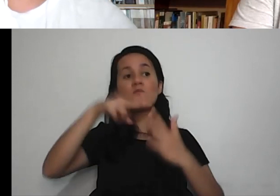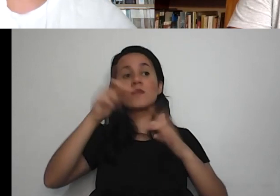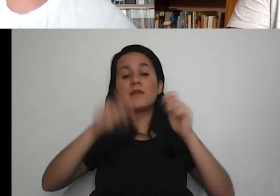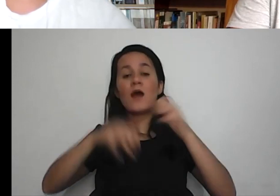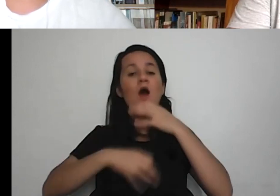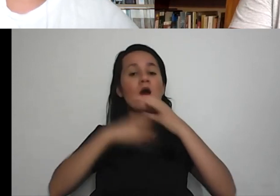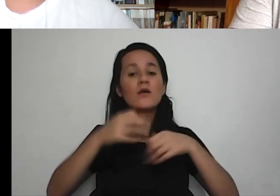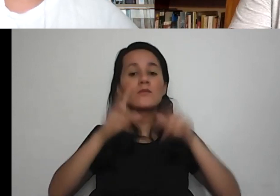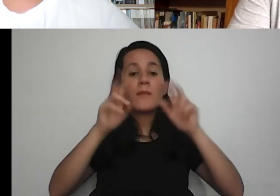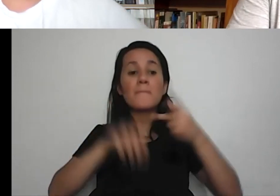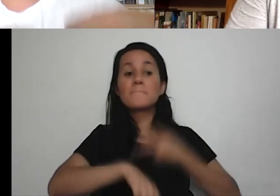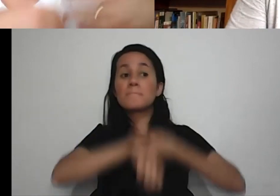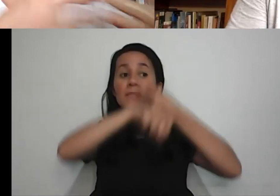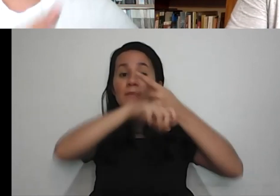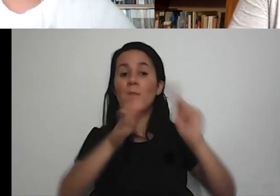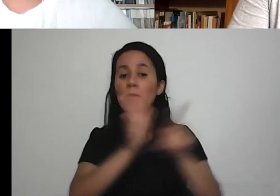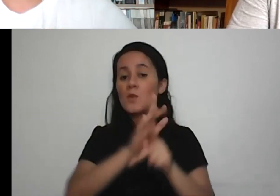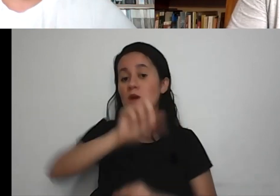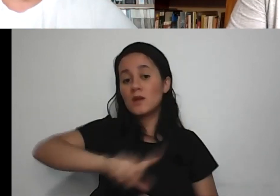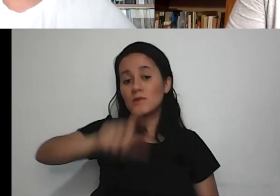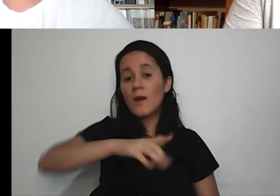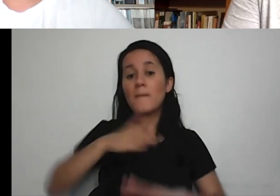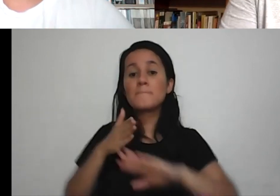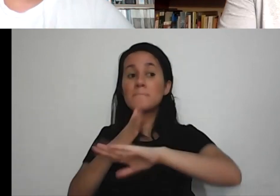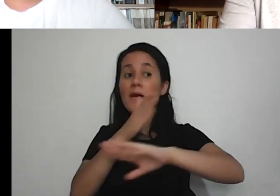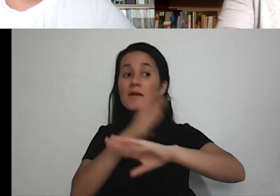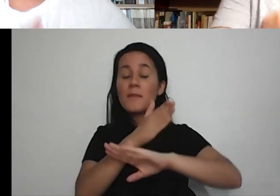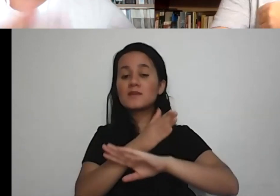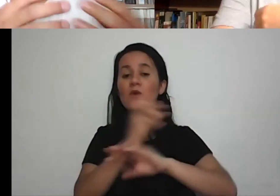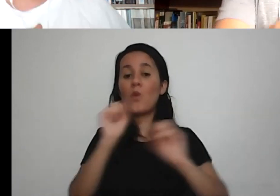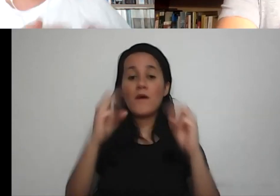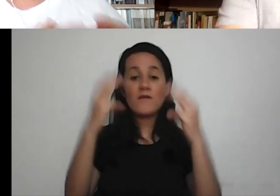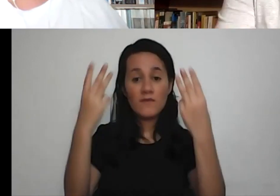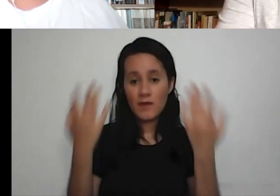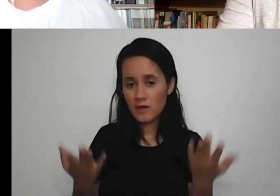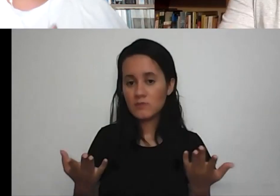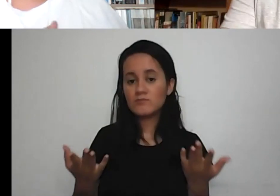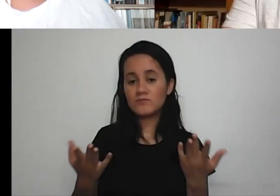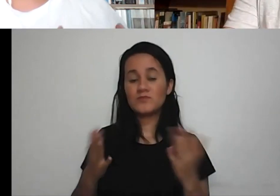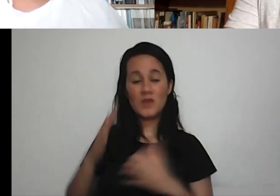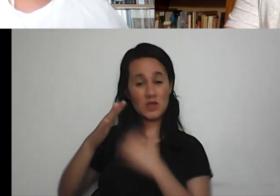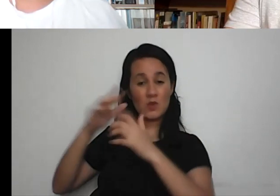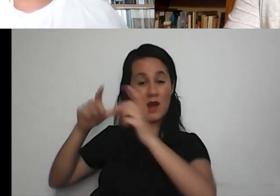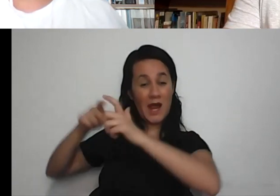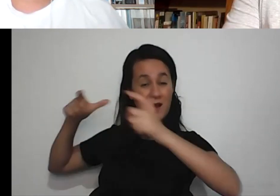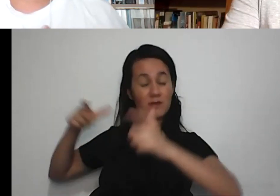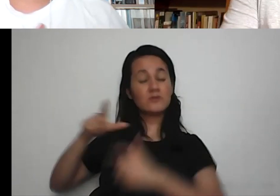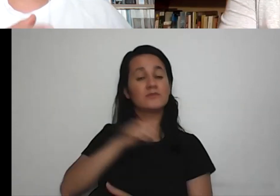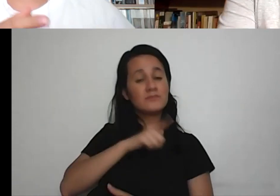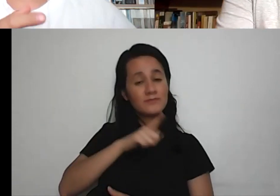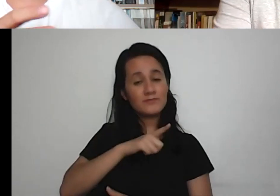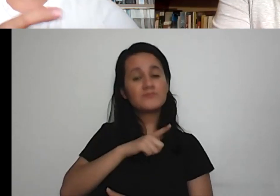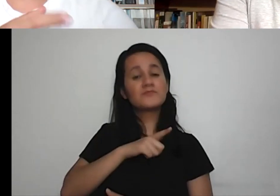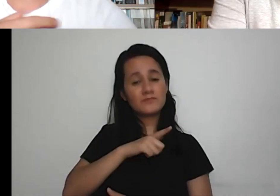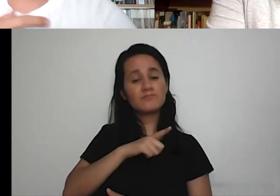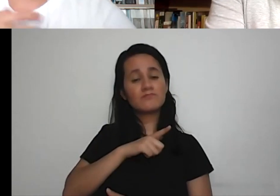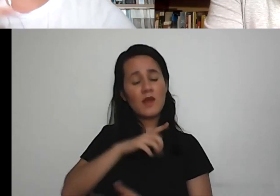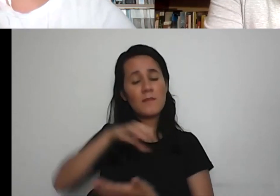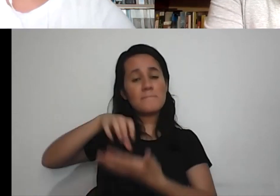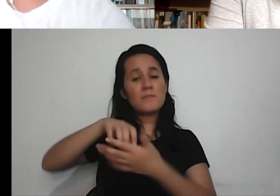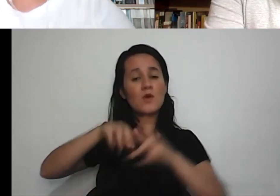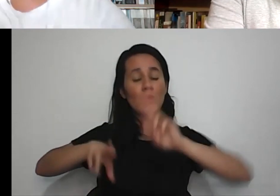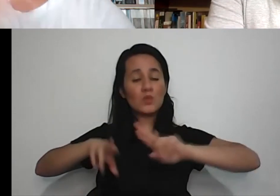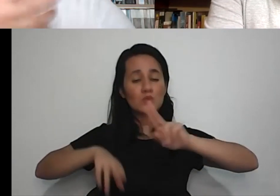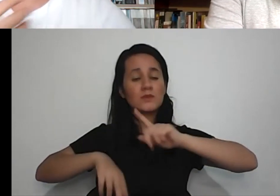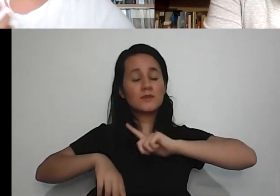dos prêmios literários, da participação nos eventos, né? A editora grande, elas ainda têm esse papel central, e por isso que a gente,